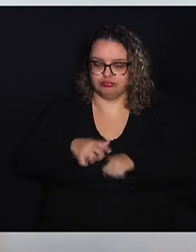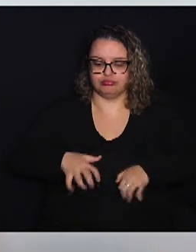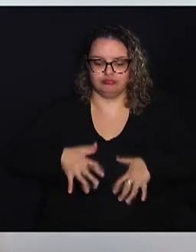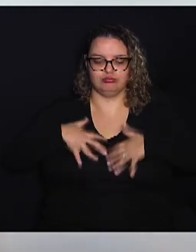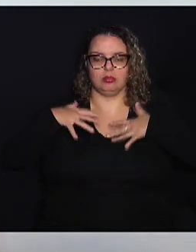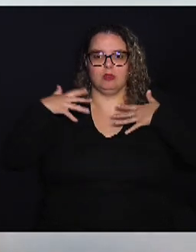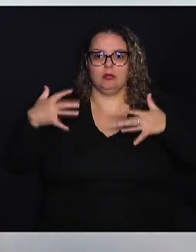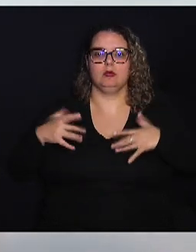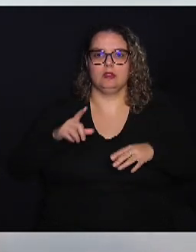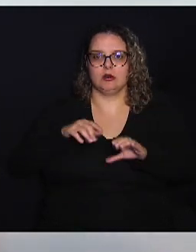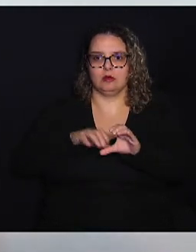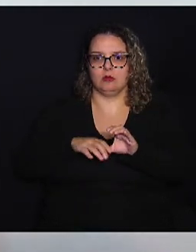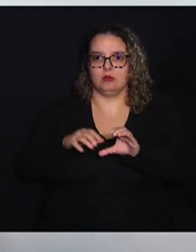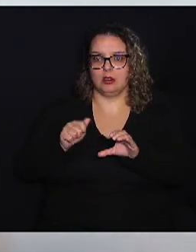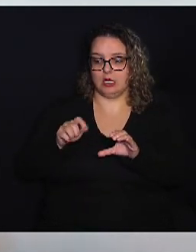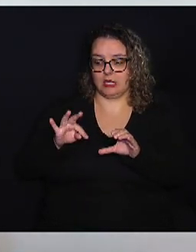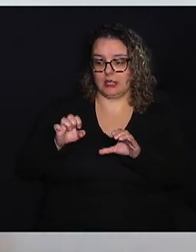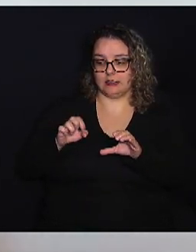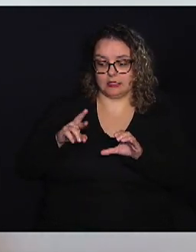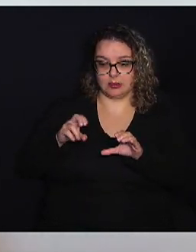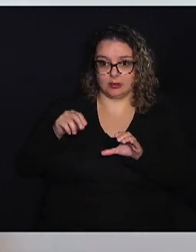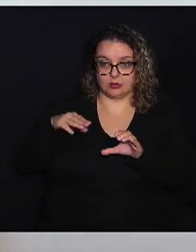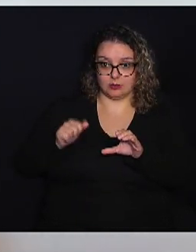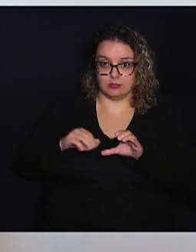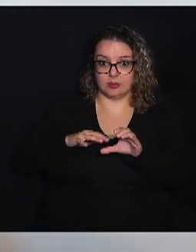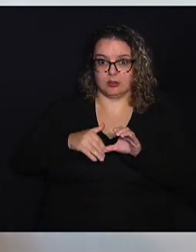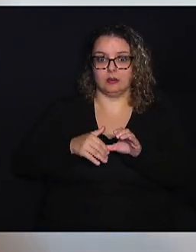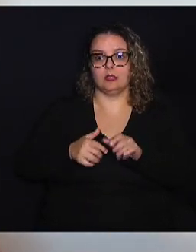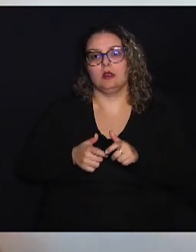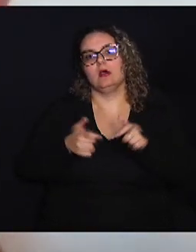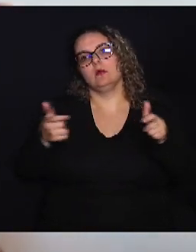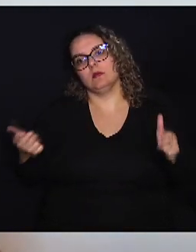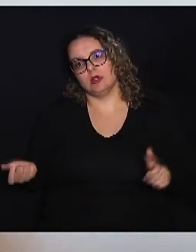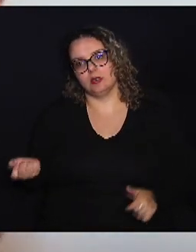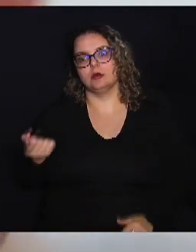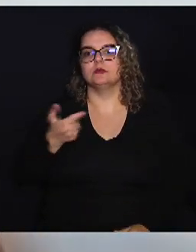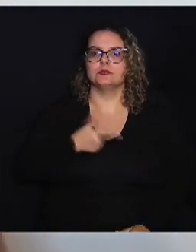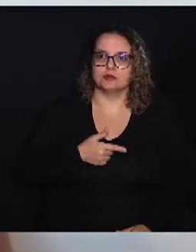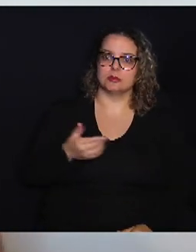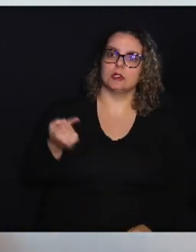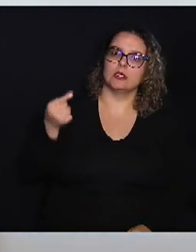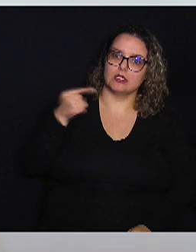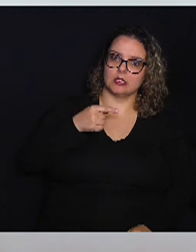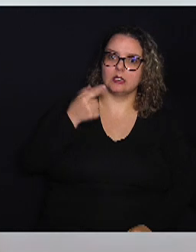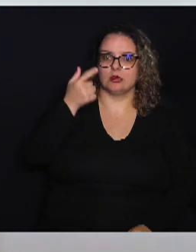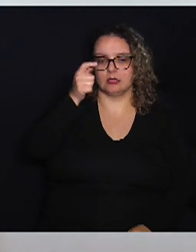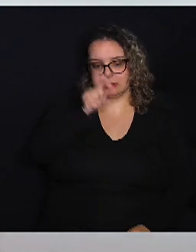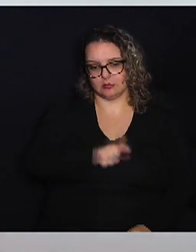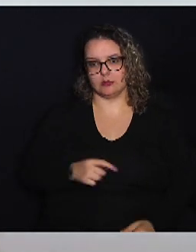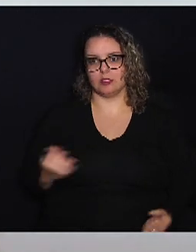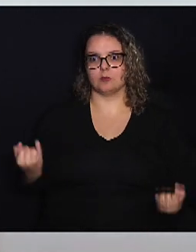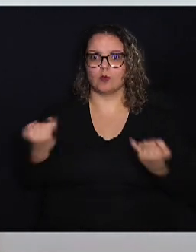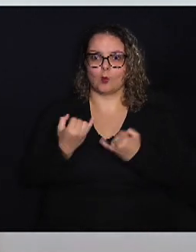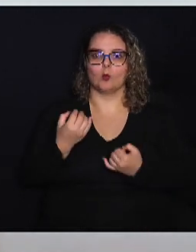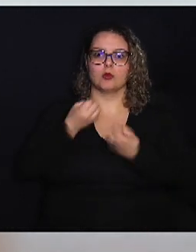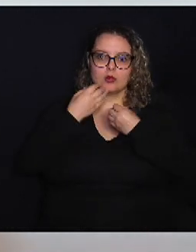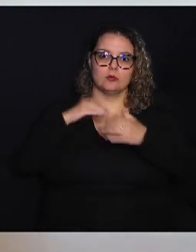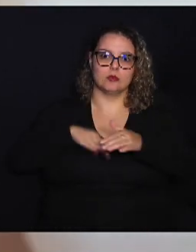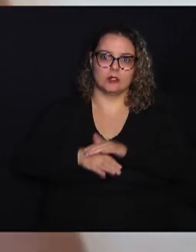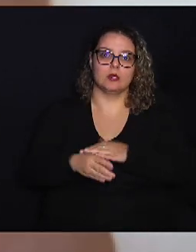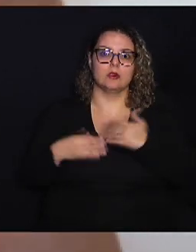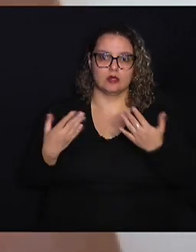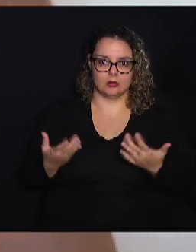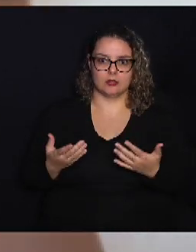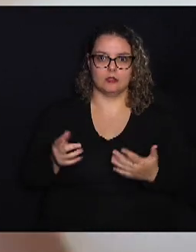o ateroma, a placa de ateroma, é infinitamente maior do que lá numa pessoa magra que tenha bons hábitos. Então,